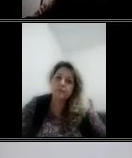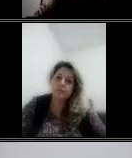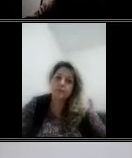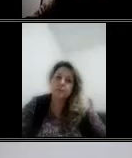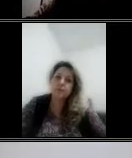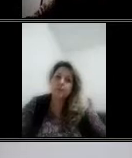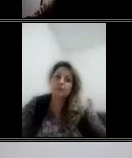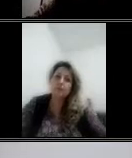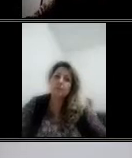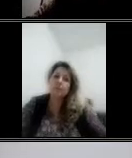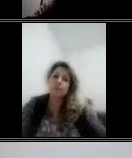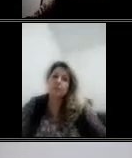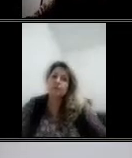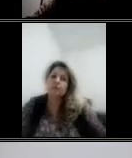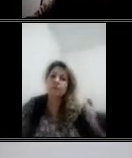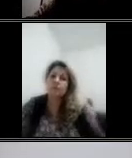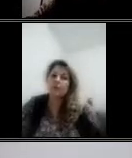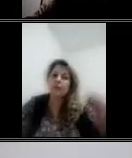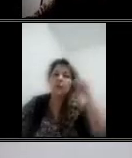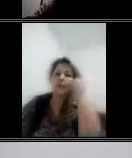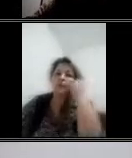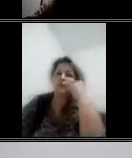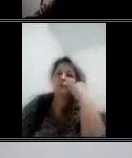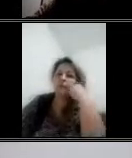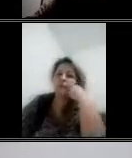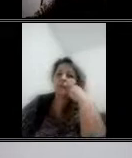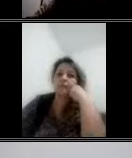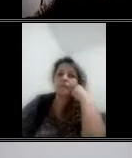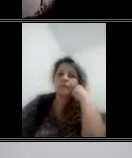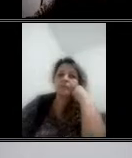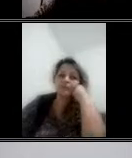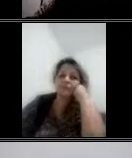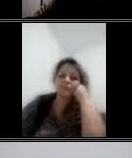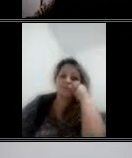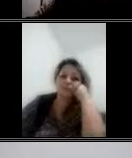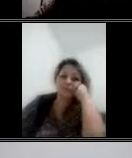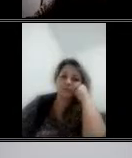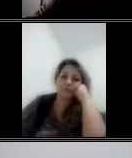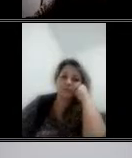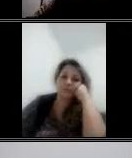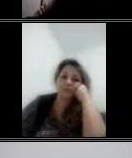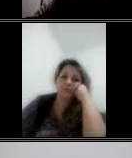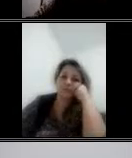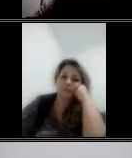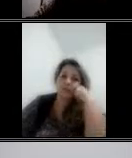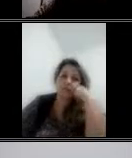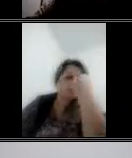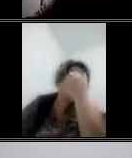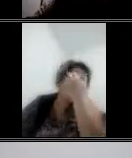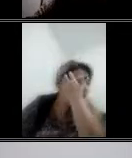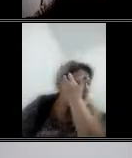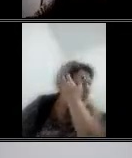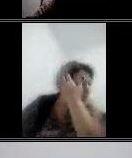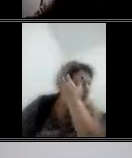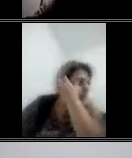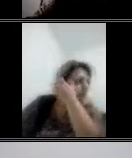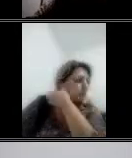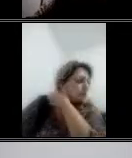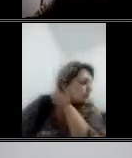são muito sensíveis à luz, eles têm fotofobia, pequenos barulhos eles se assustam. Então, uma síndrome